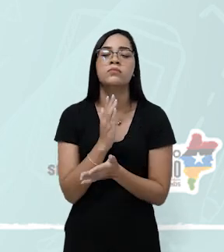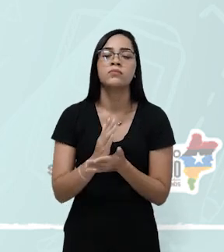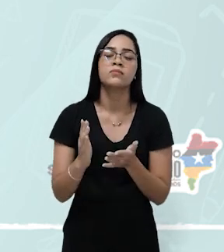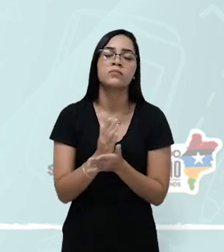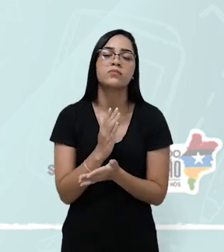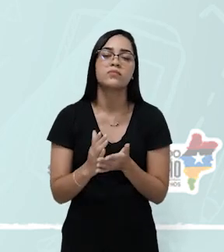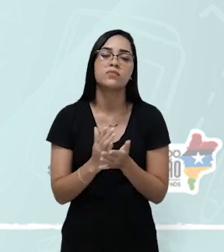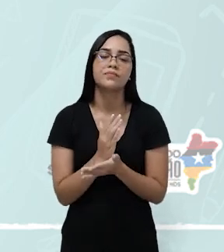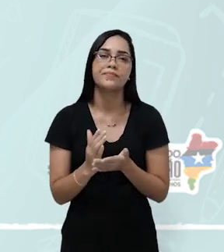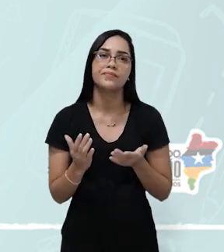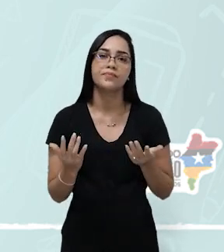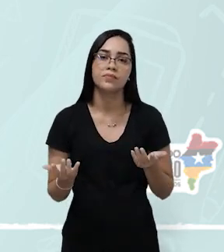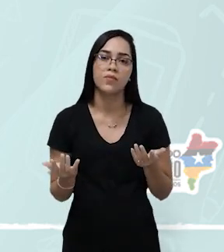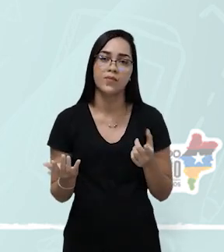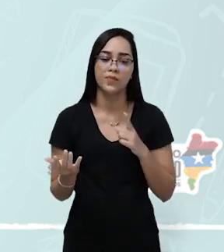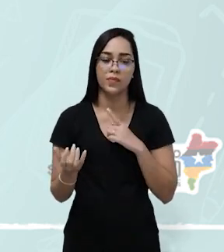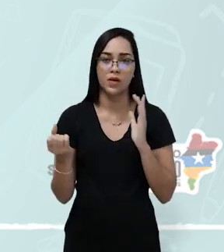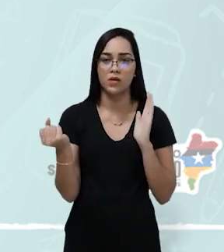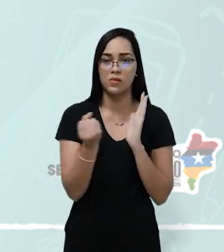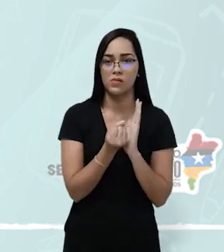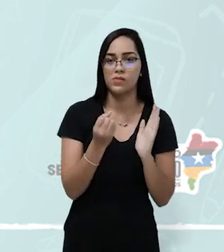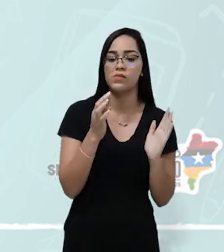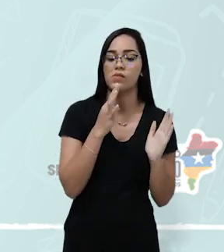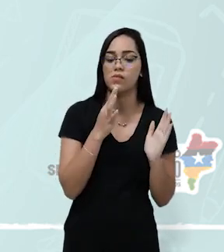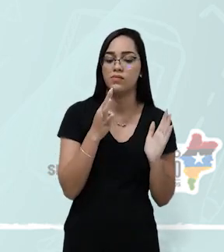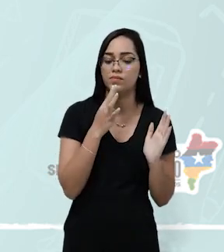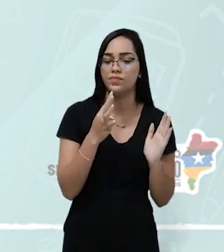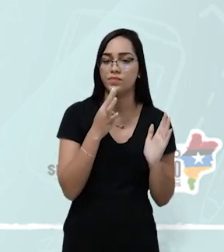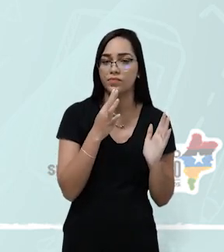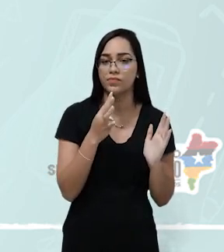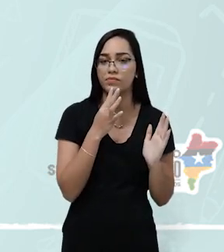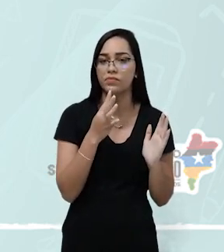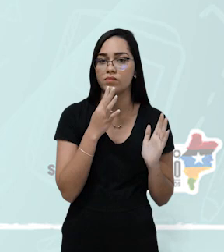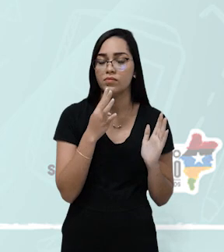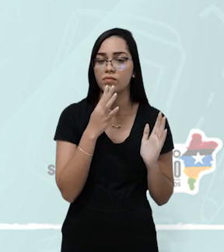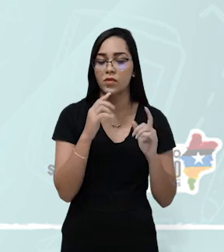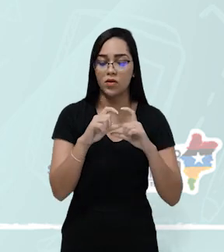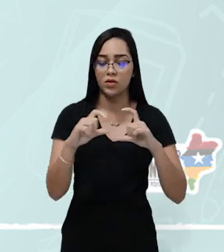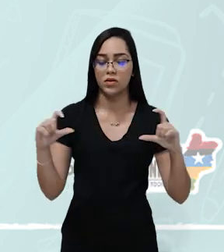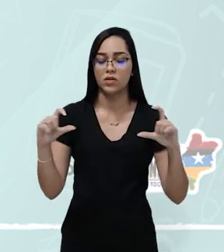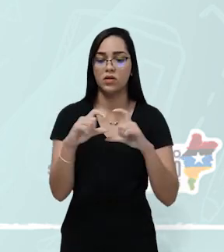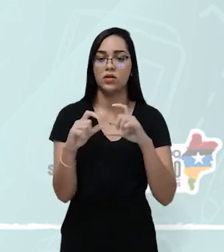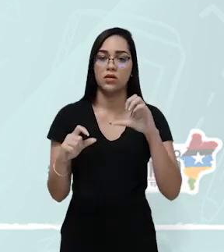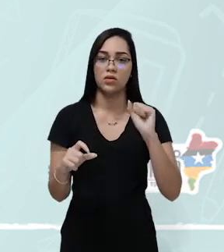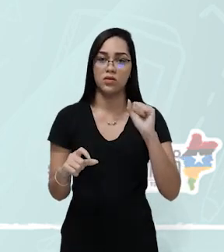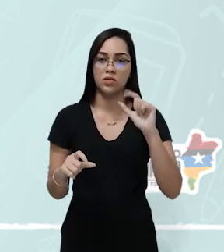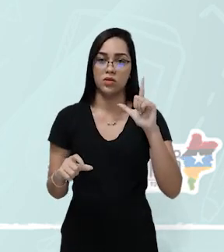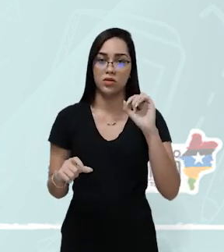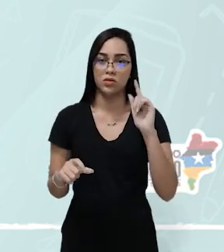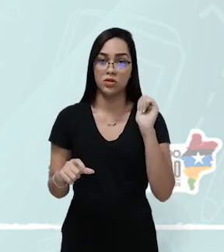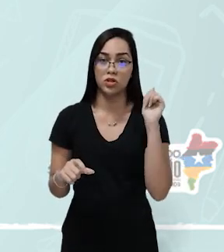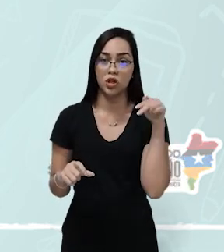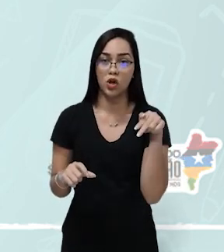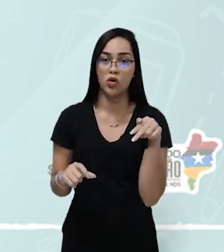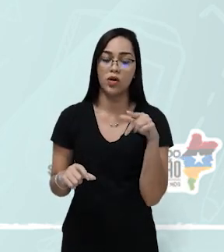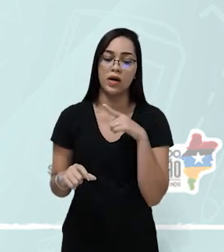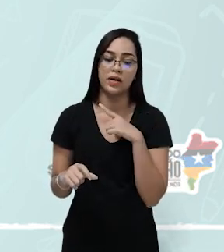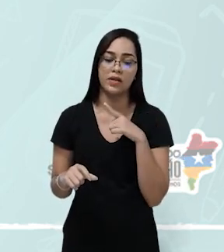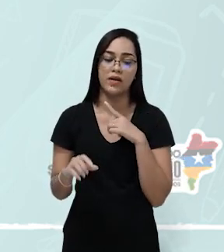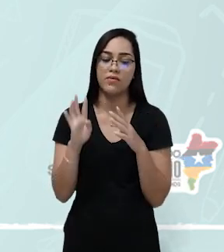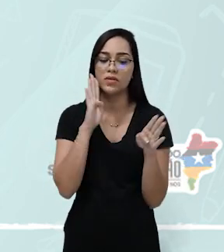algumas marcas conhecidas, os slogans, né? Os logotipos, vamos dizer assim. Aí